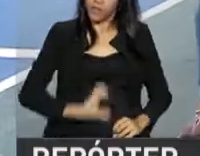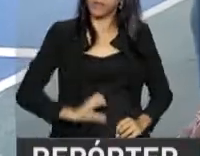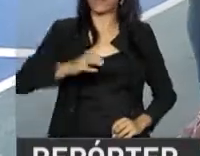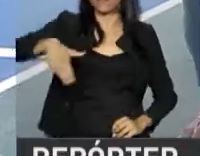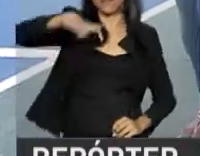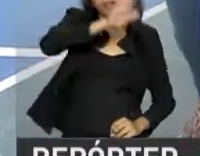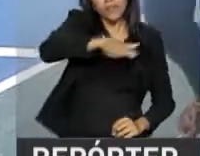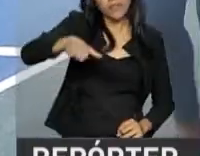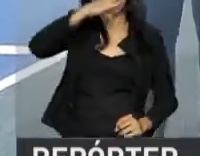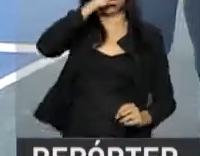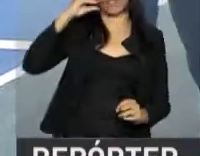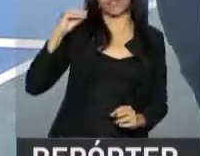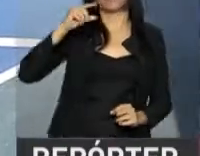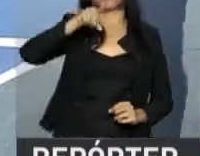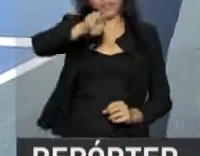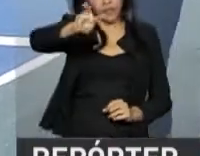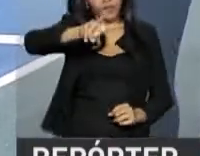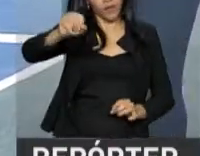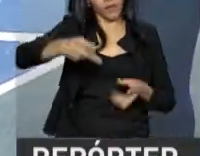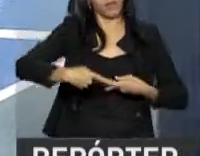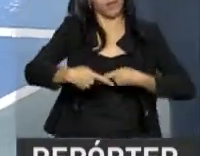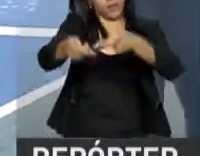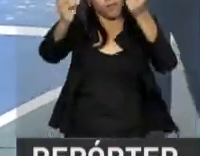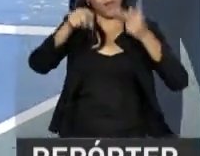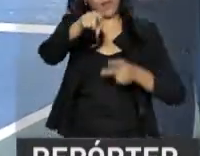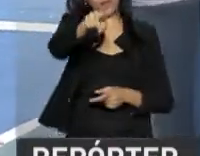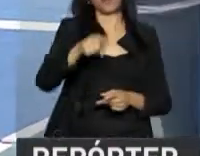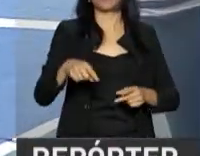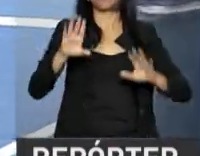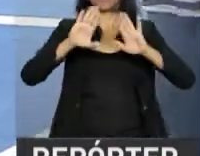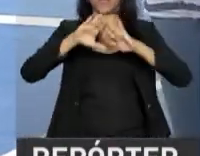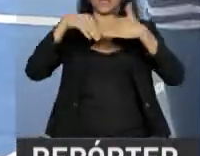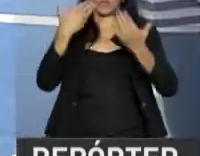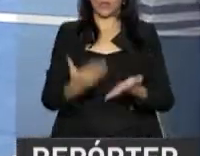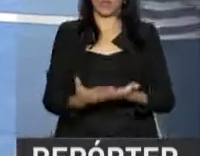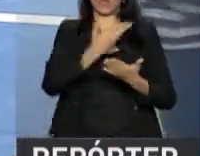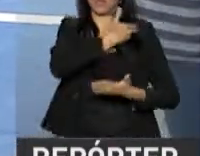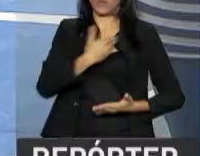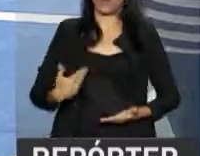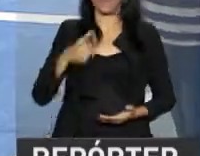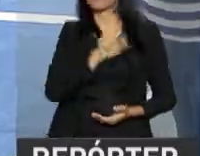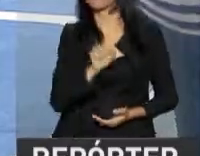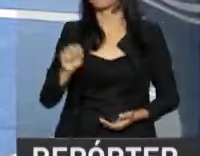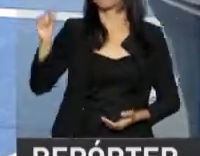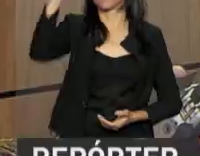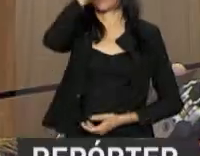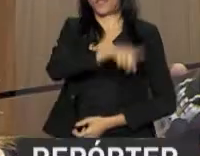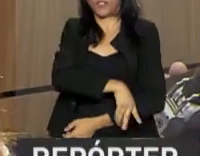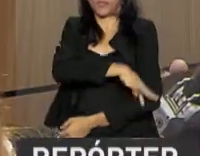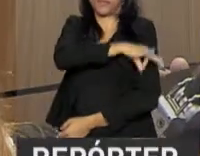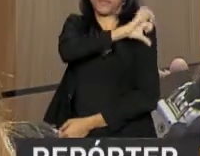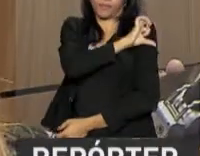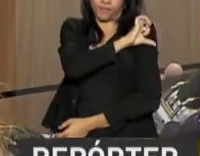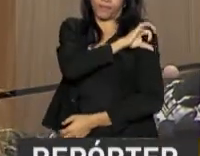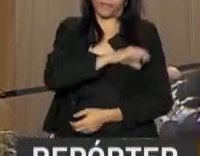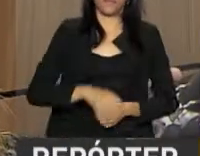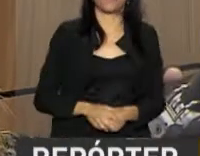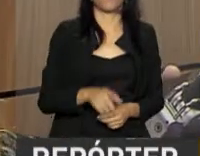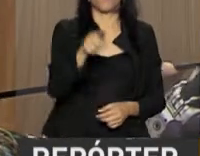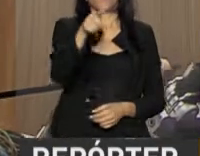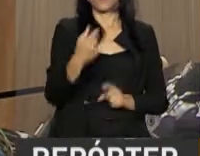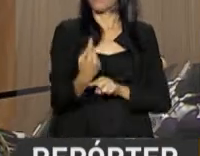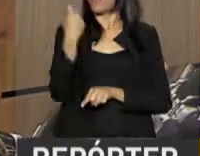o programa agora vai chegar aos alunos do ensino fundamental de todas as escolas públicas brasileiras. Desde 2008 até